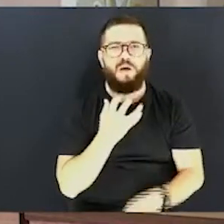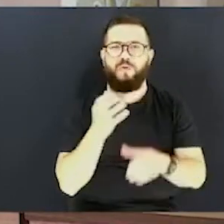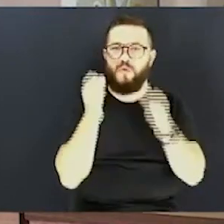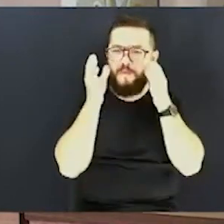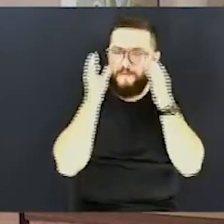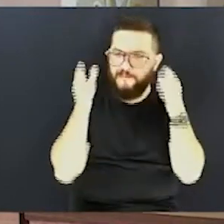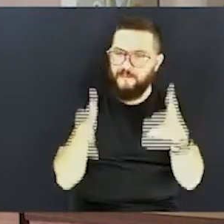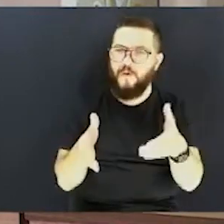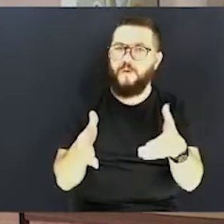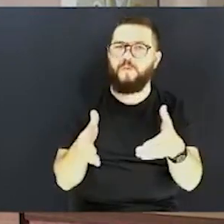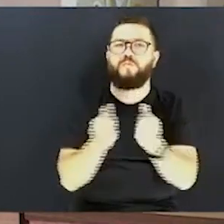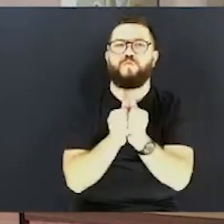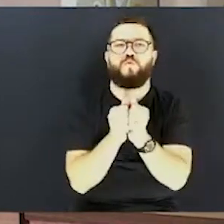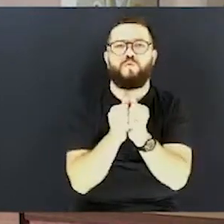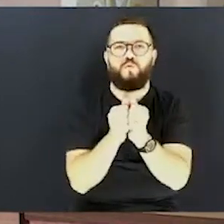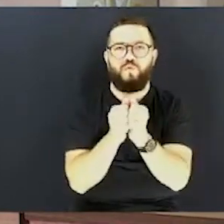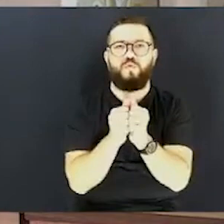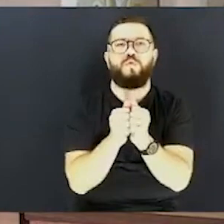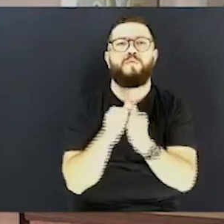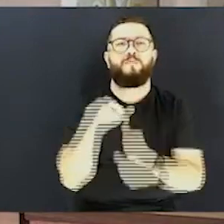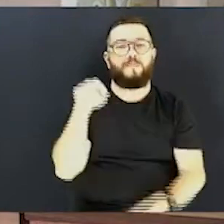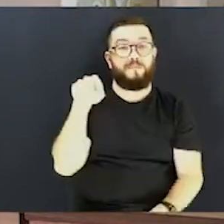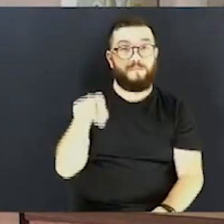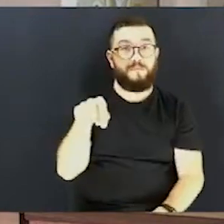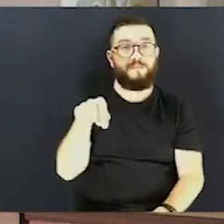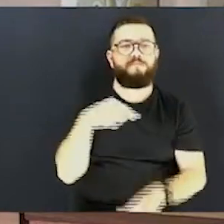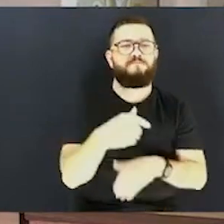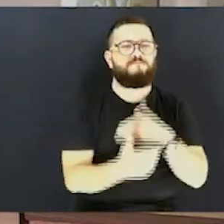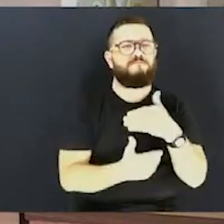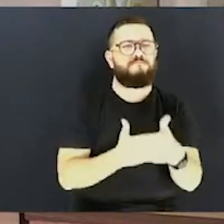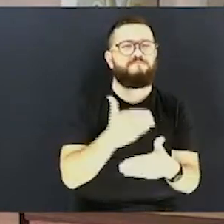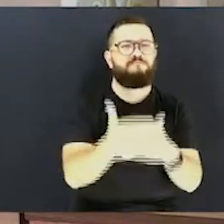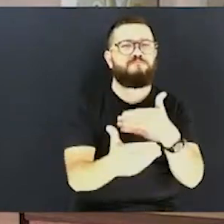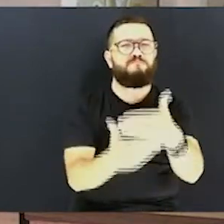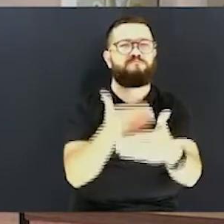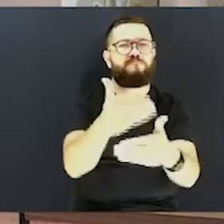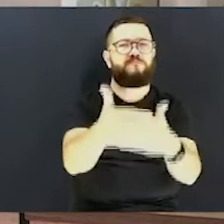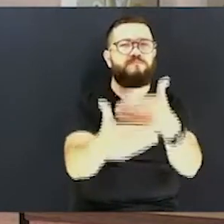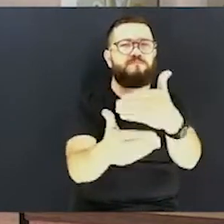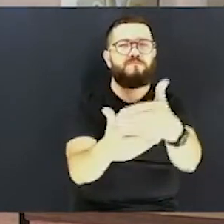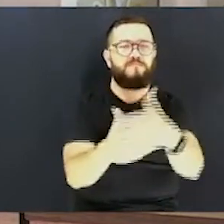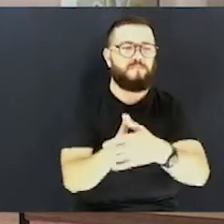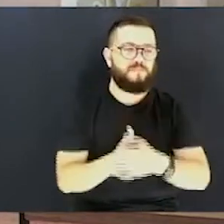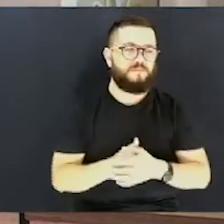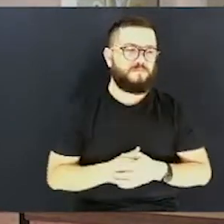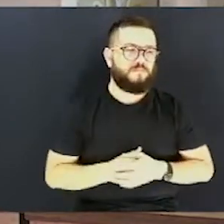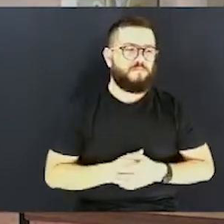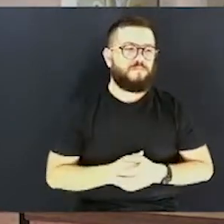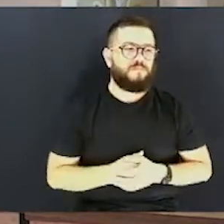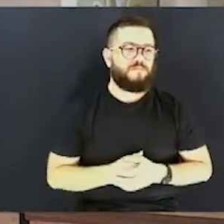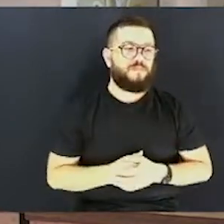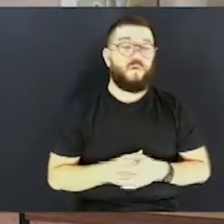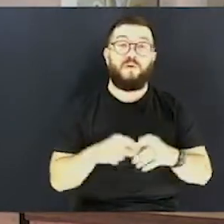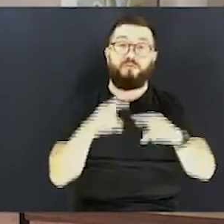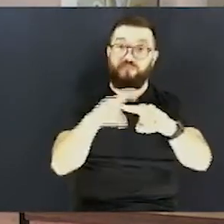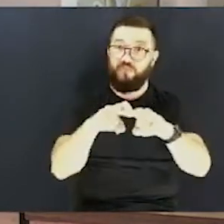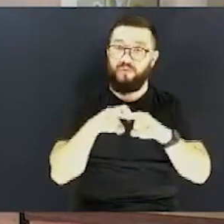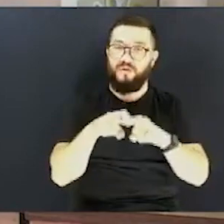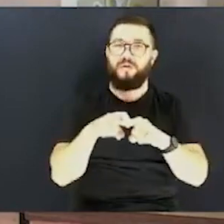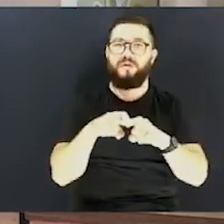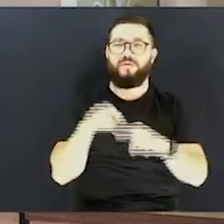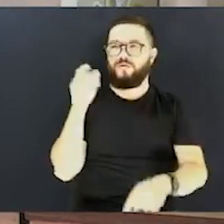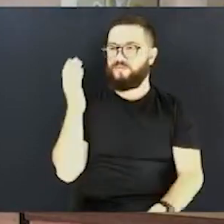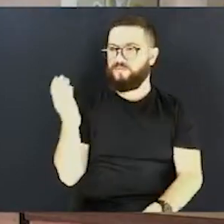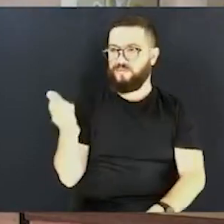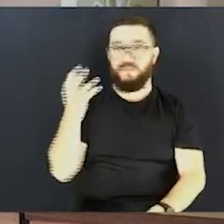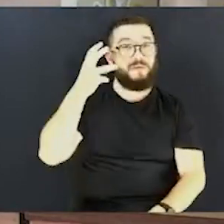diagnóstico junto aos seus pares e à comunidade, inclusive junto às crianças, para compreender as suas necessidades. Então, o vereador Dalton Borba, como líder do